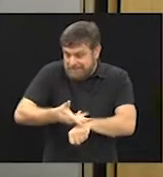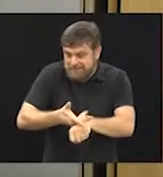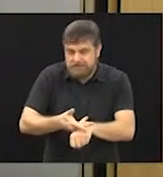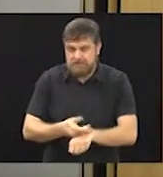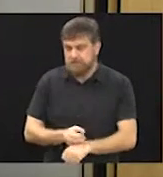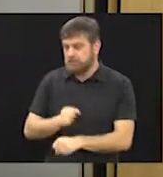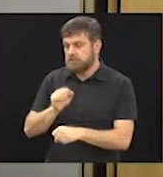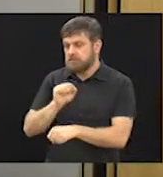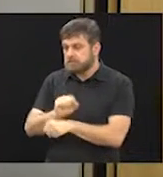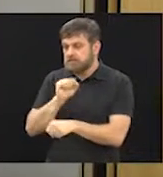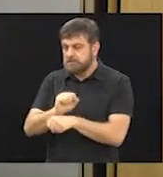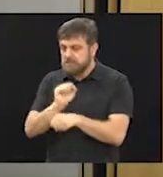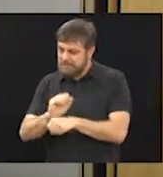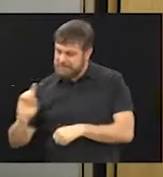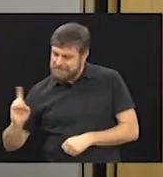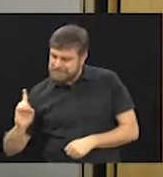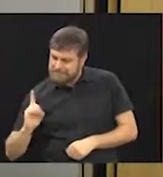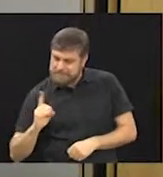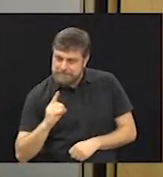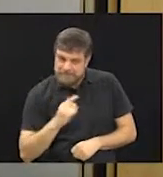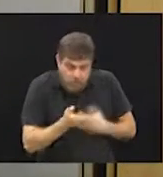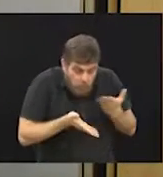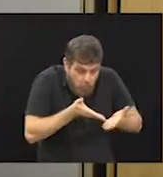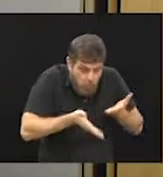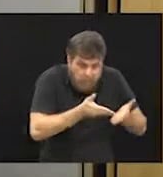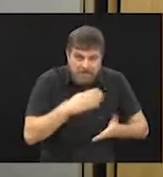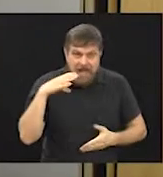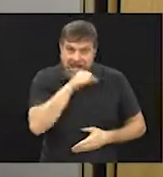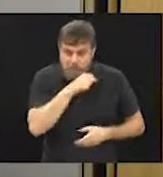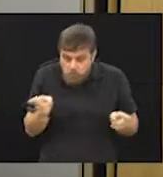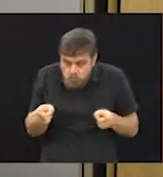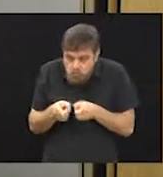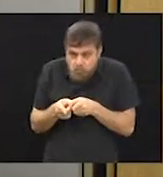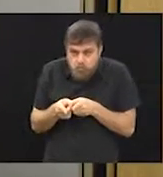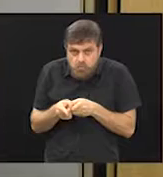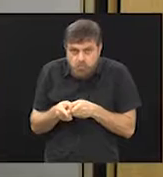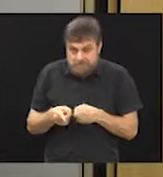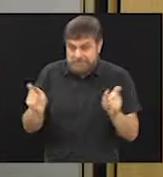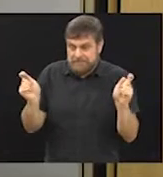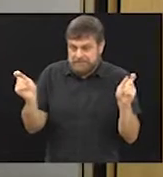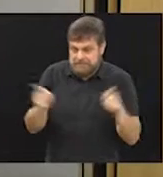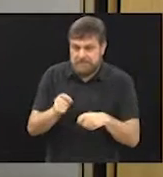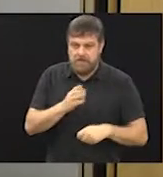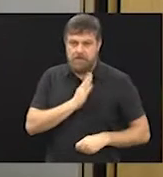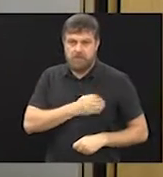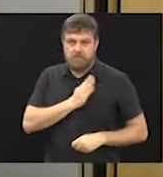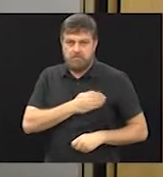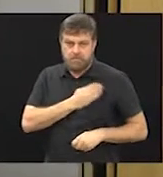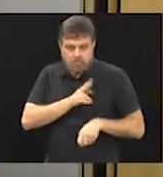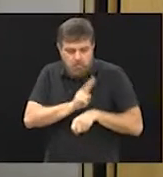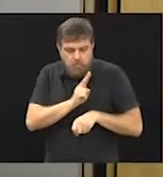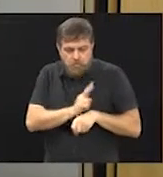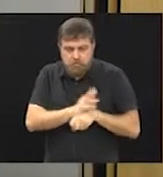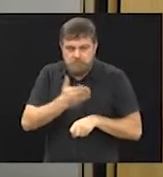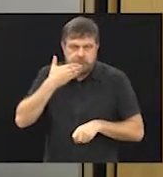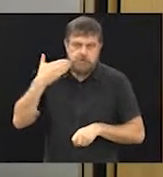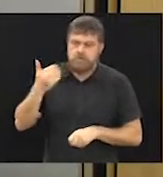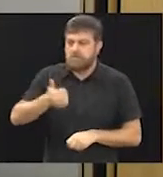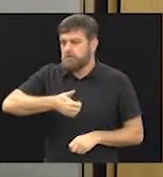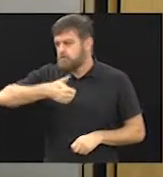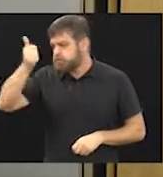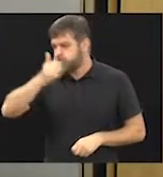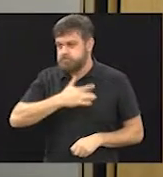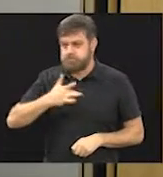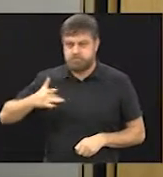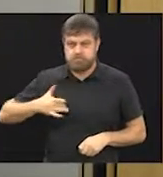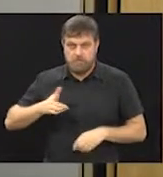o diagnóstico e o tratamento, o quanto mais curto for, seria mais adequado.